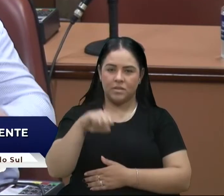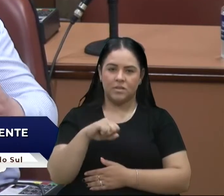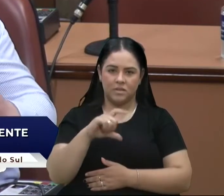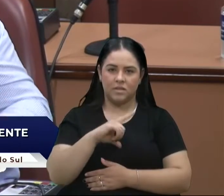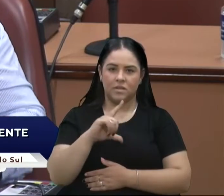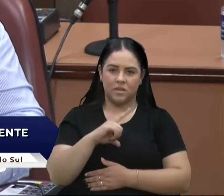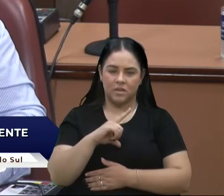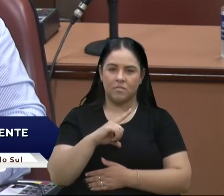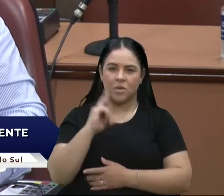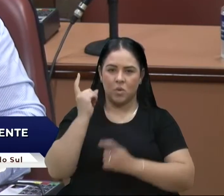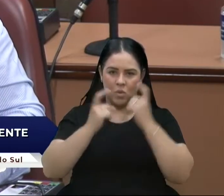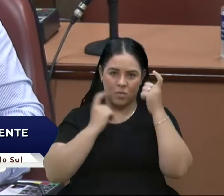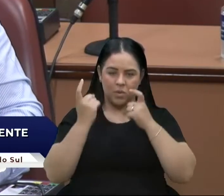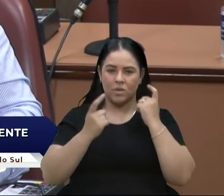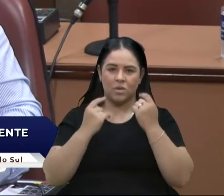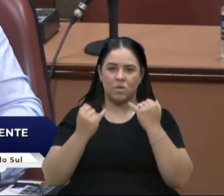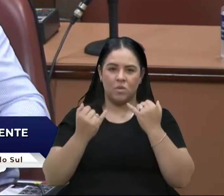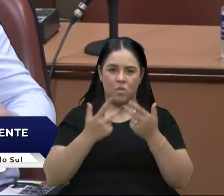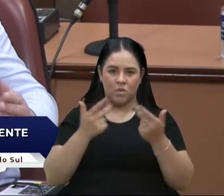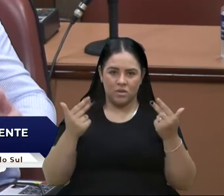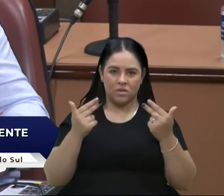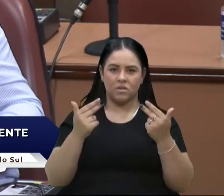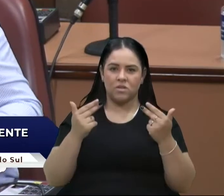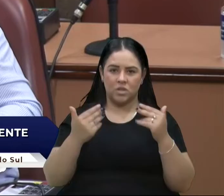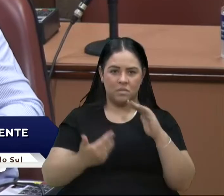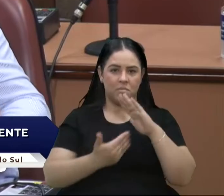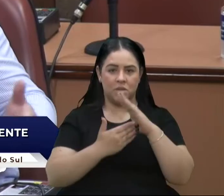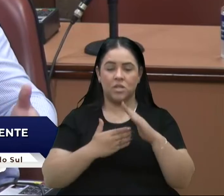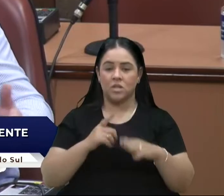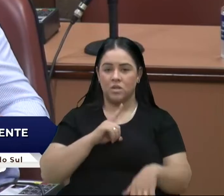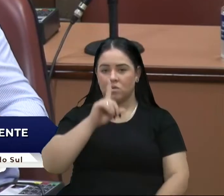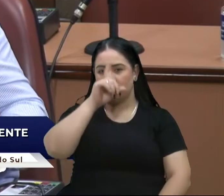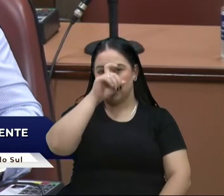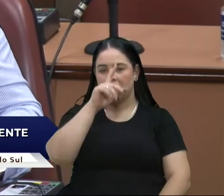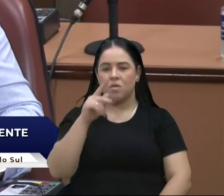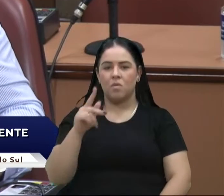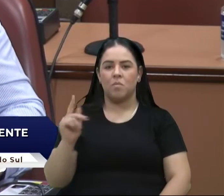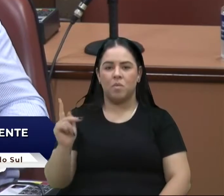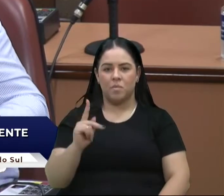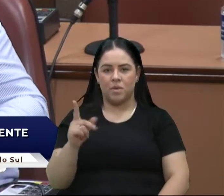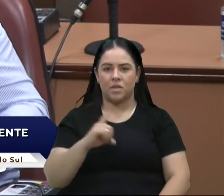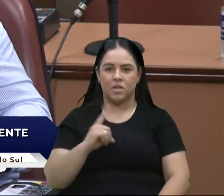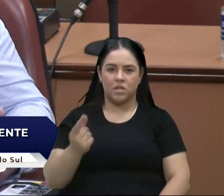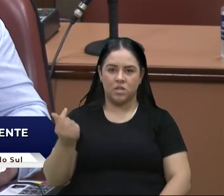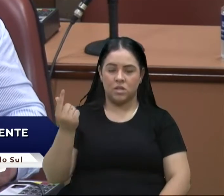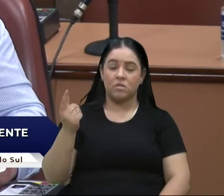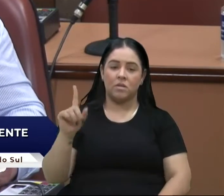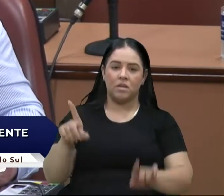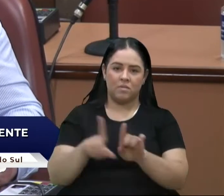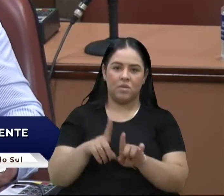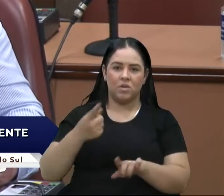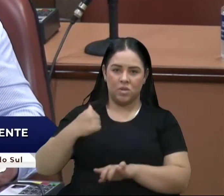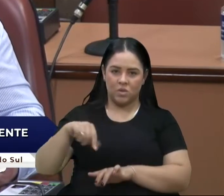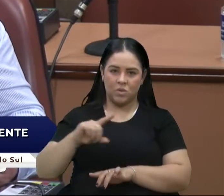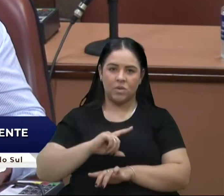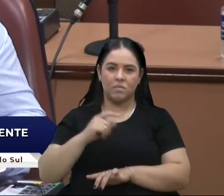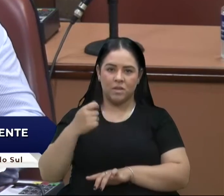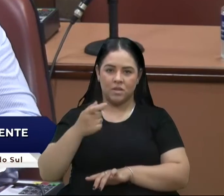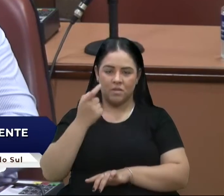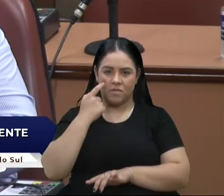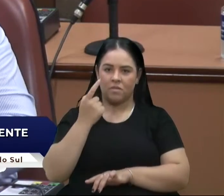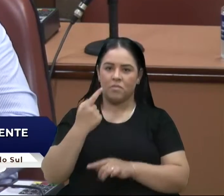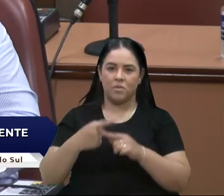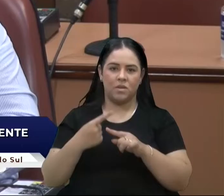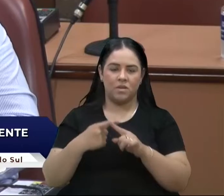dados que já está com a sua cota atingida. Temos o Hospital Pompeia ainda com saldo. Isso também a gente tem que verificar, porque não adianta